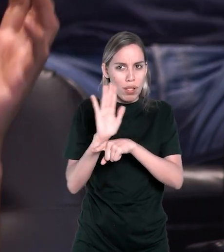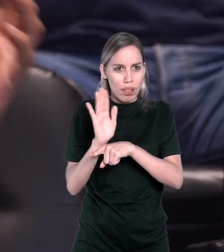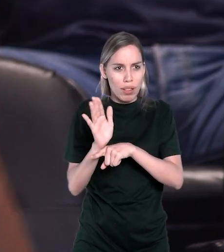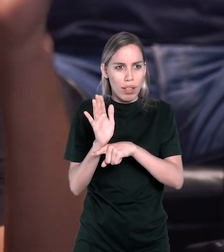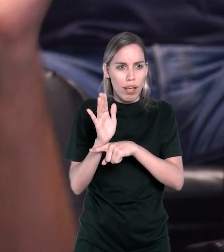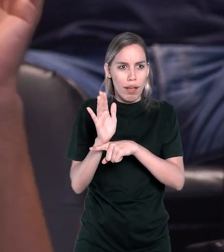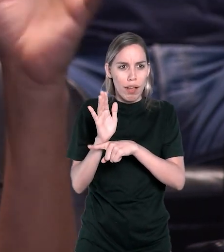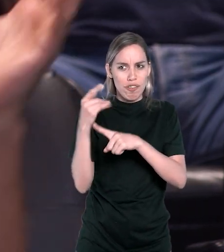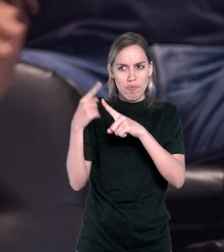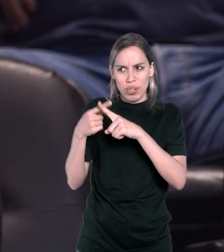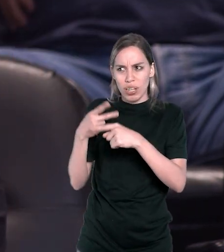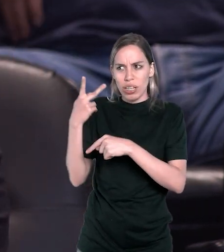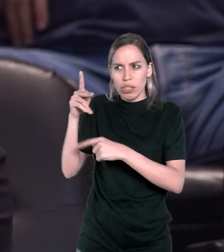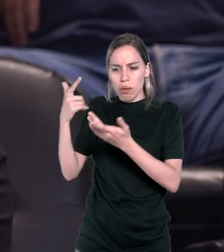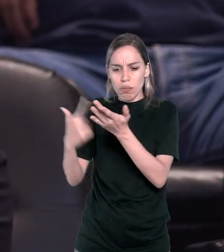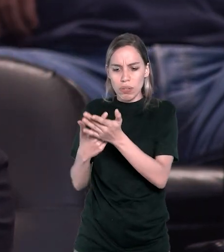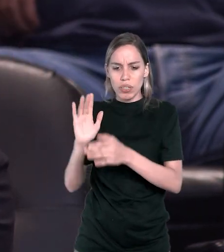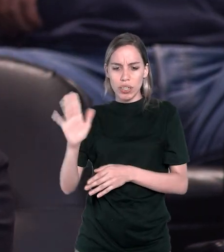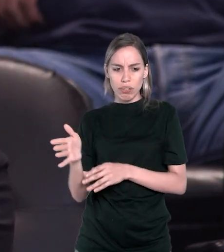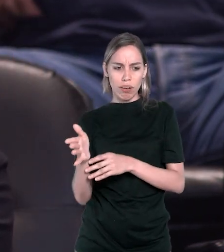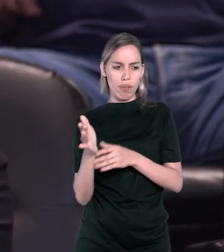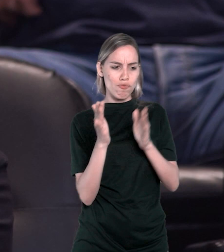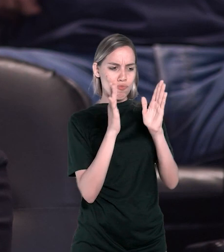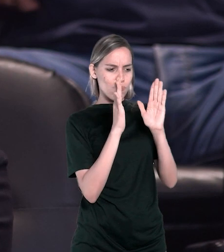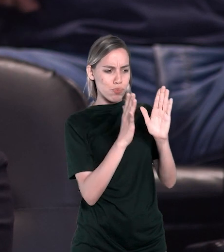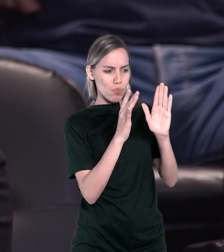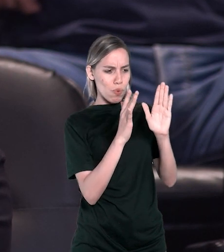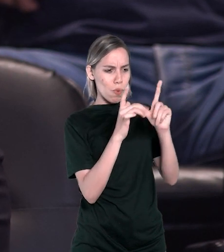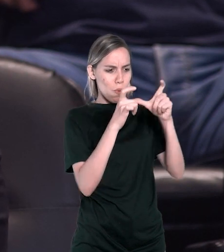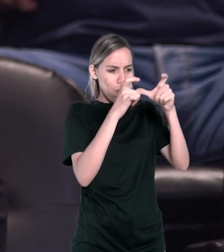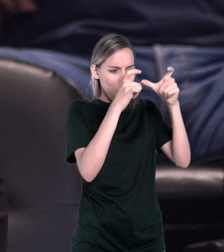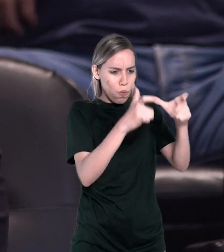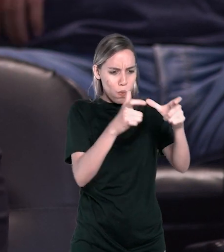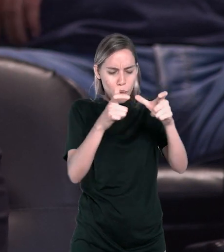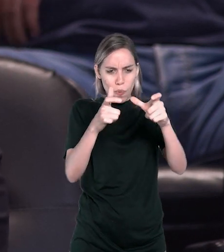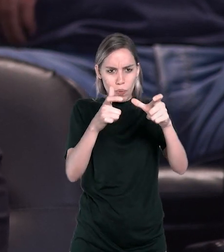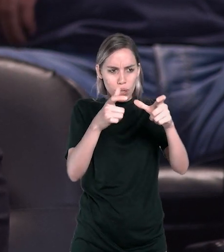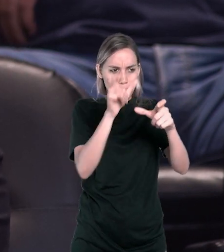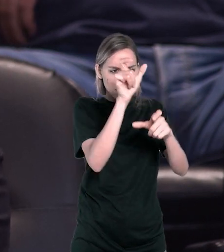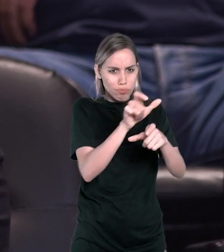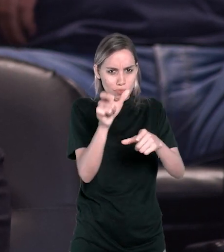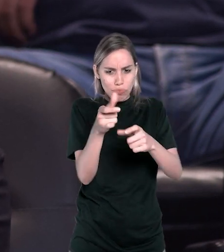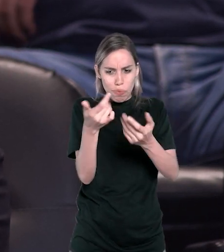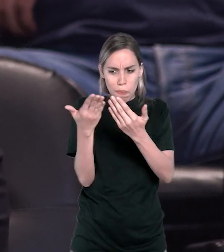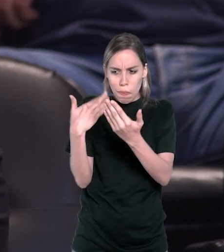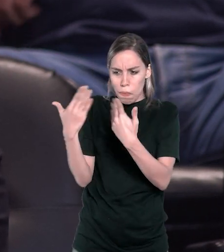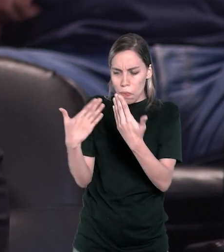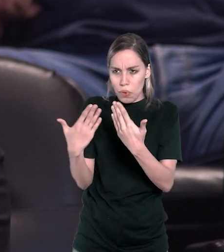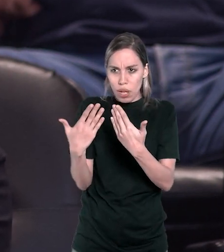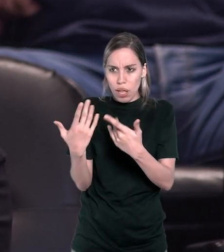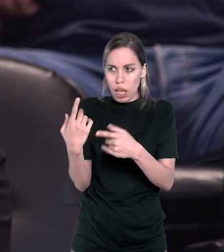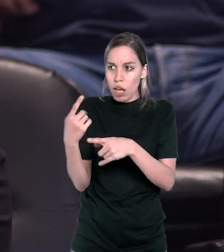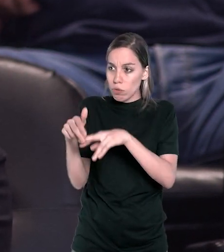tem ali imagens, cenários, tudo pronto para ser gravado. Não é à toa que foi comprado os direitos pelo Rodrigo Teixeira.